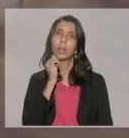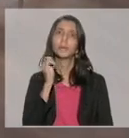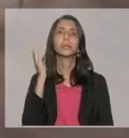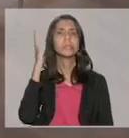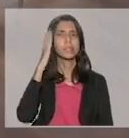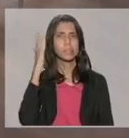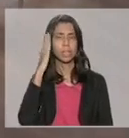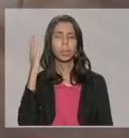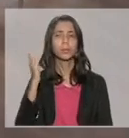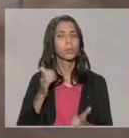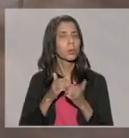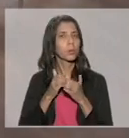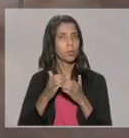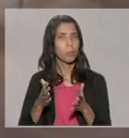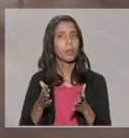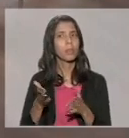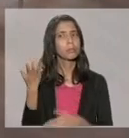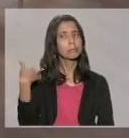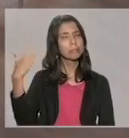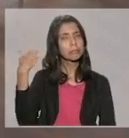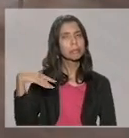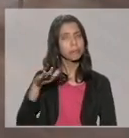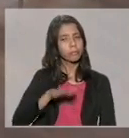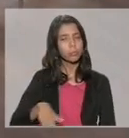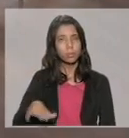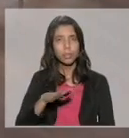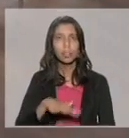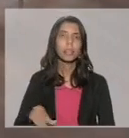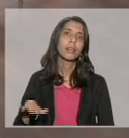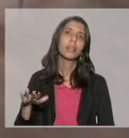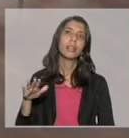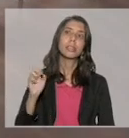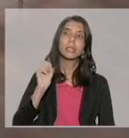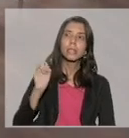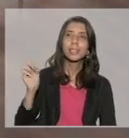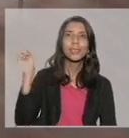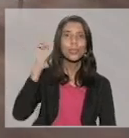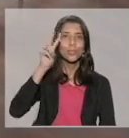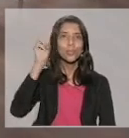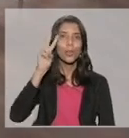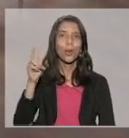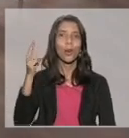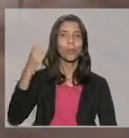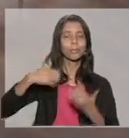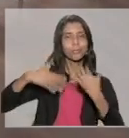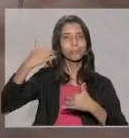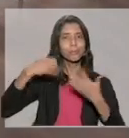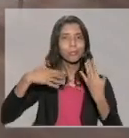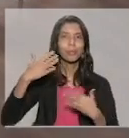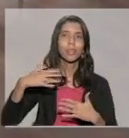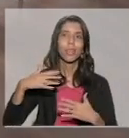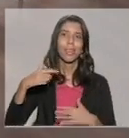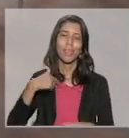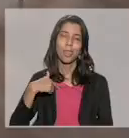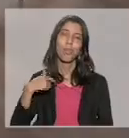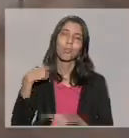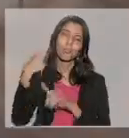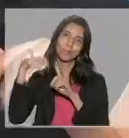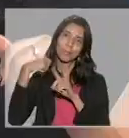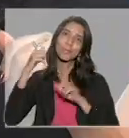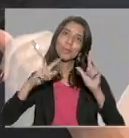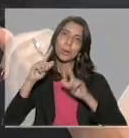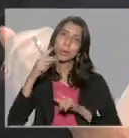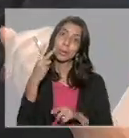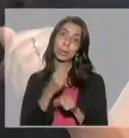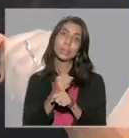por exemplo, e a gente sabe que tudo começa, claro, lá na infância, né? Se você ouviu muitas histórias, eu já gravo o programa